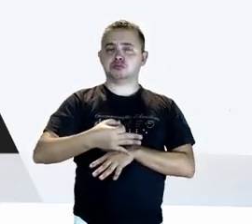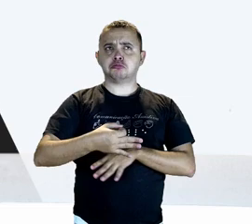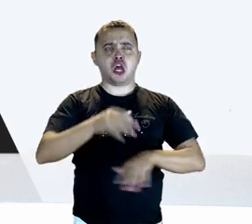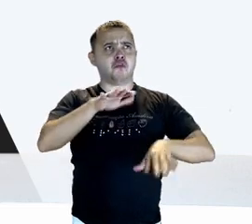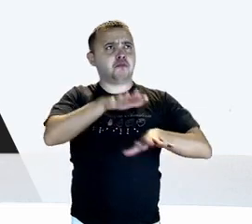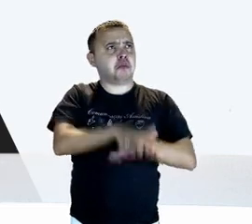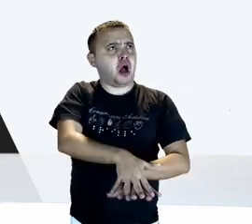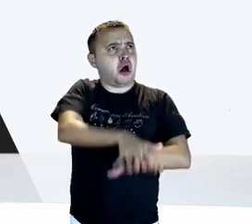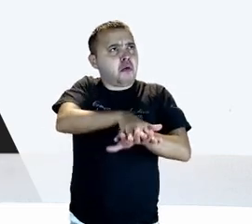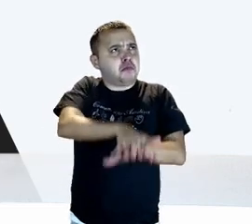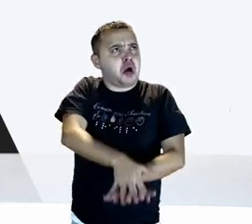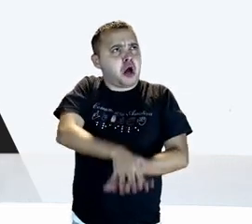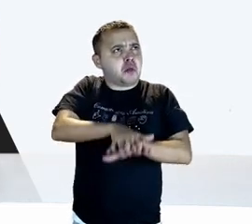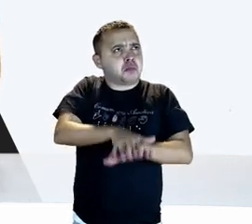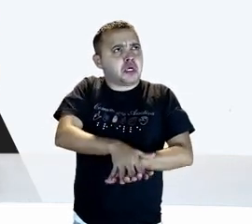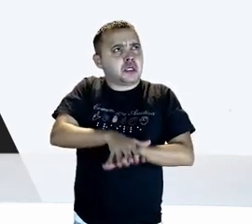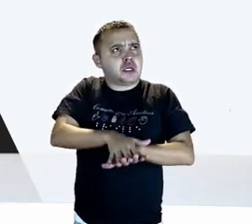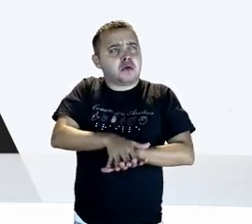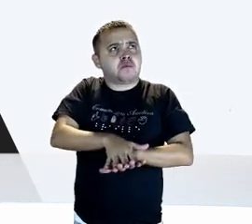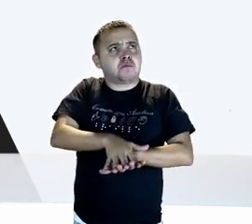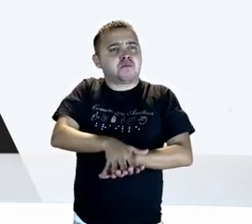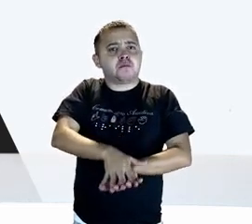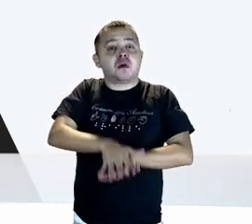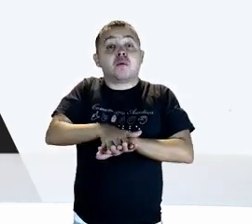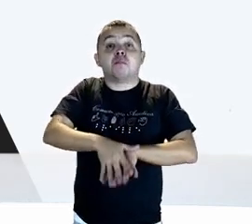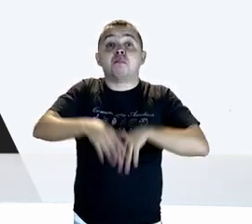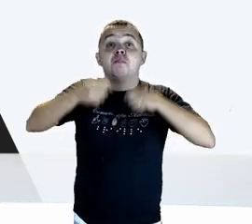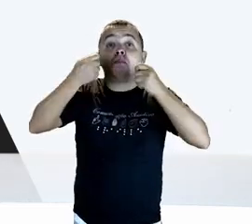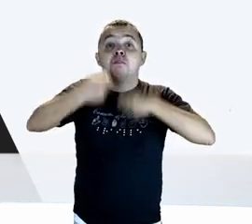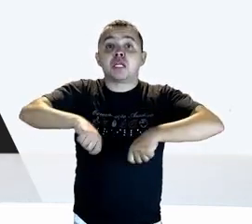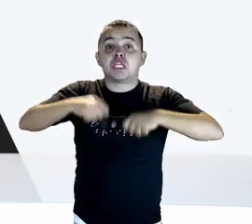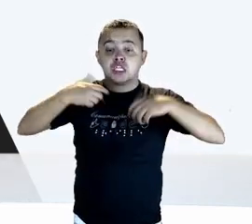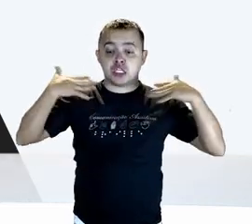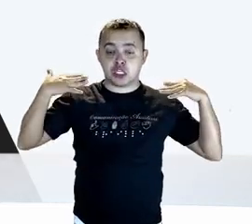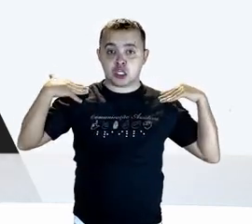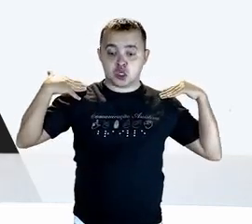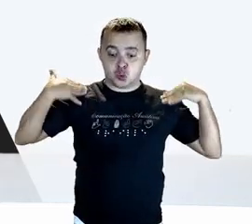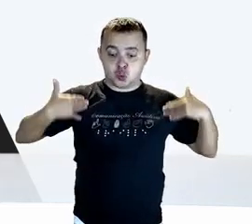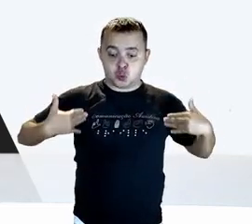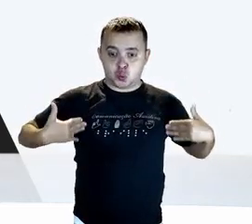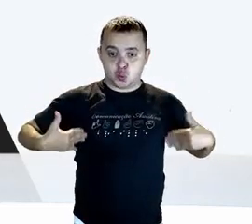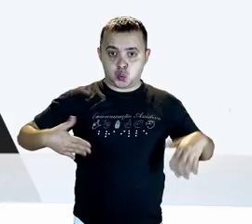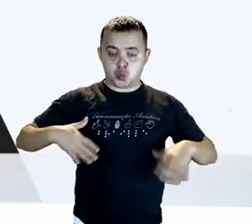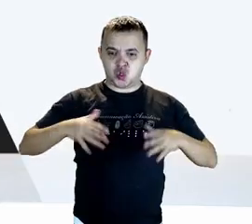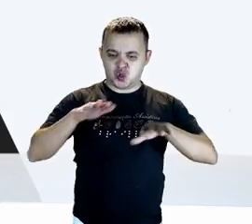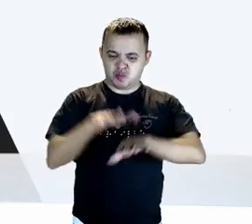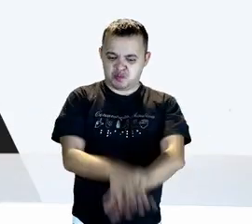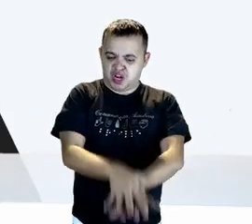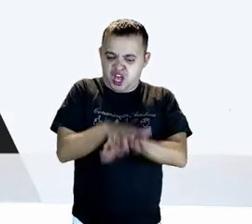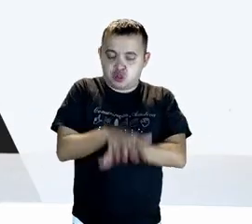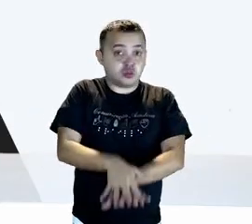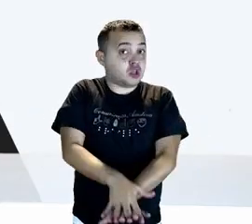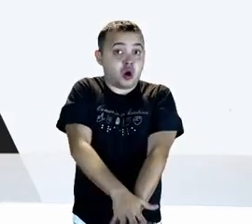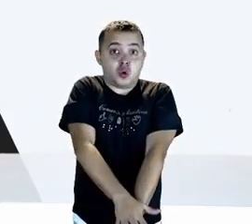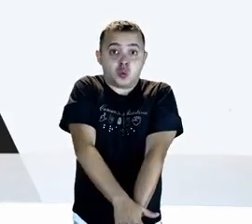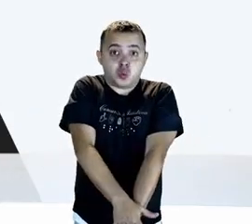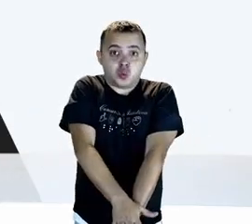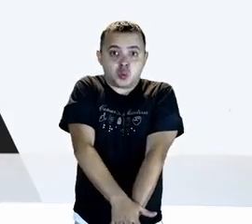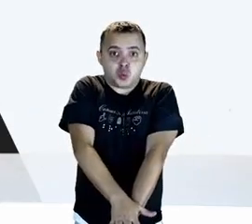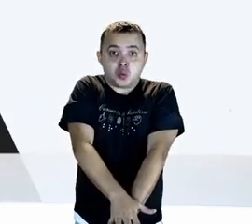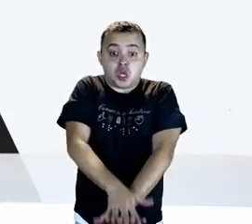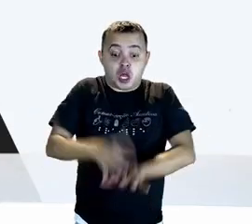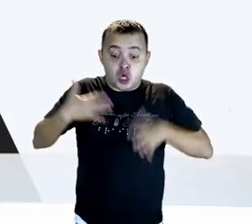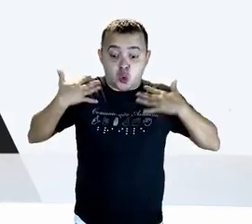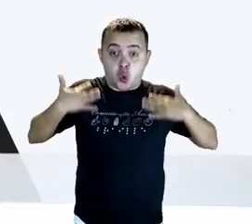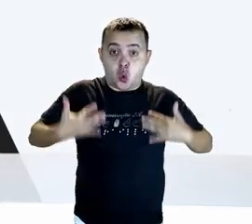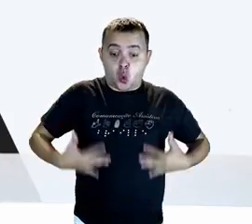as compressões, você precisa flexionar o tronco ao invés dos